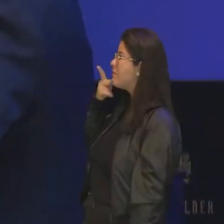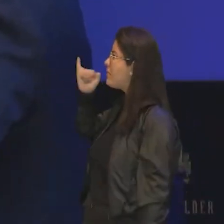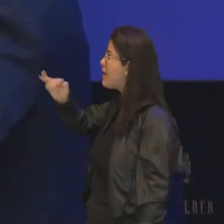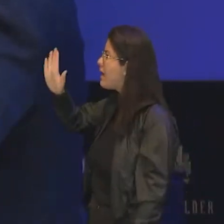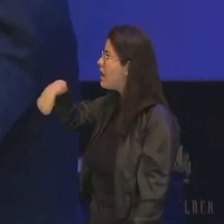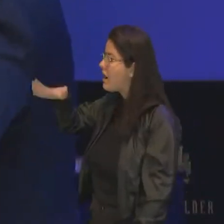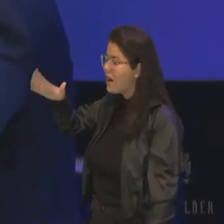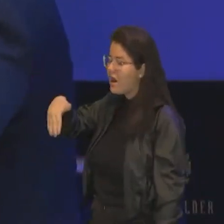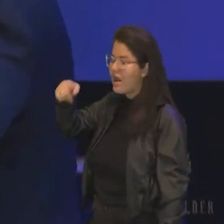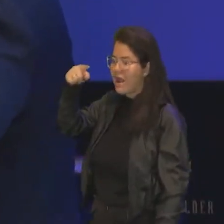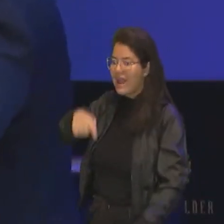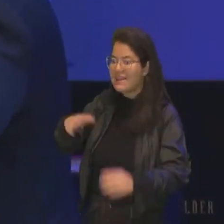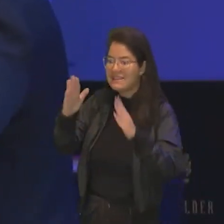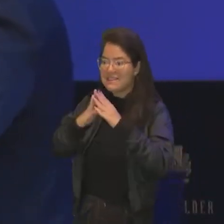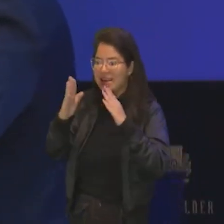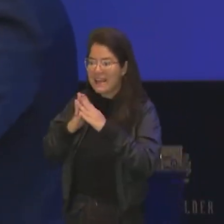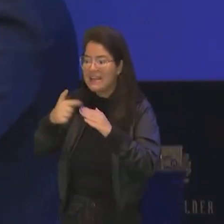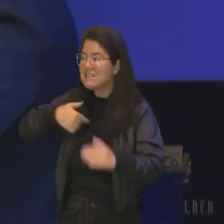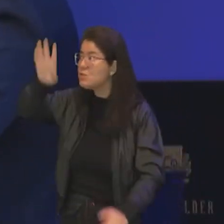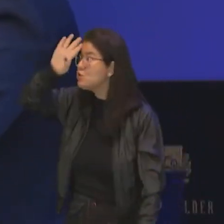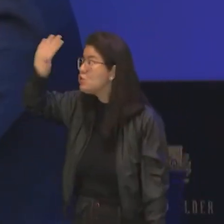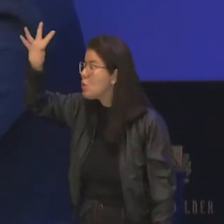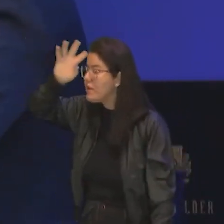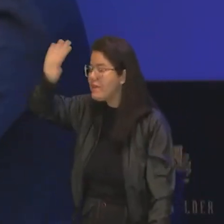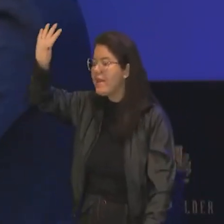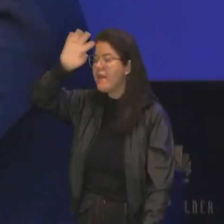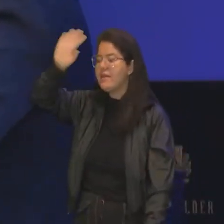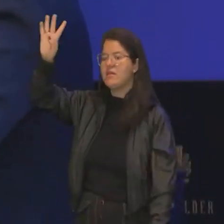Gércio, esta foi a casa que eu sonhei.